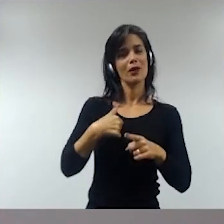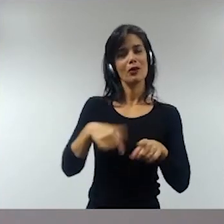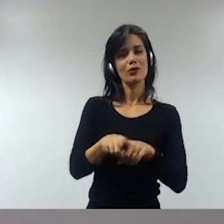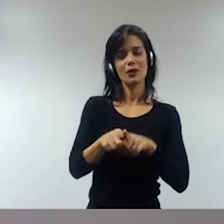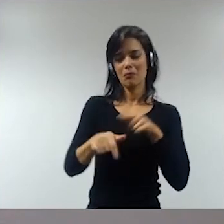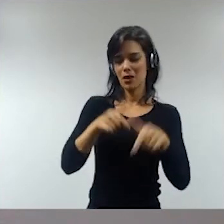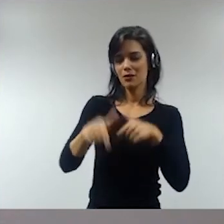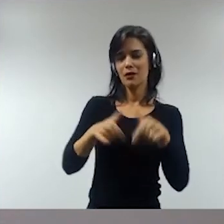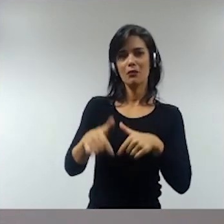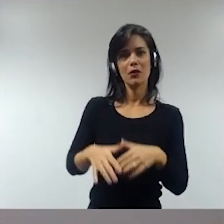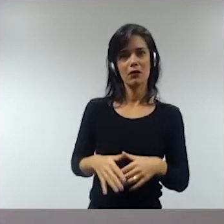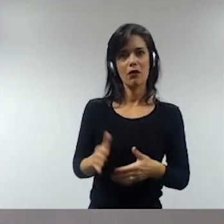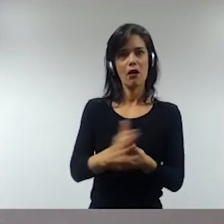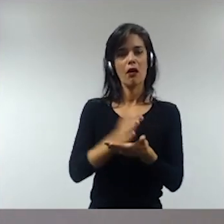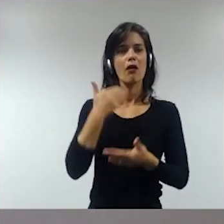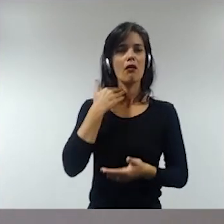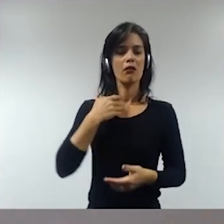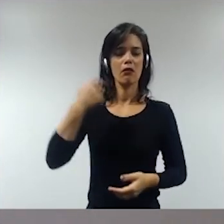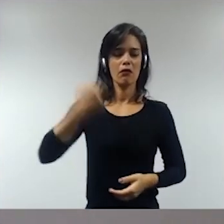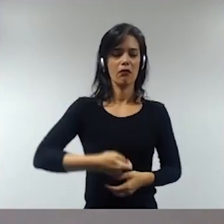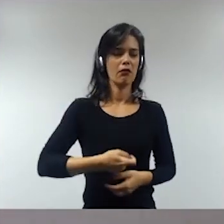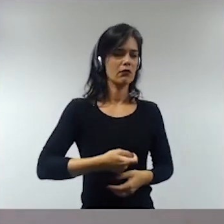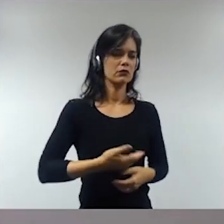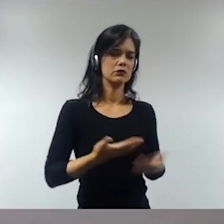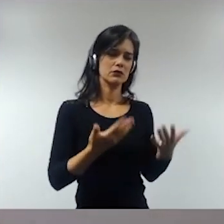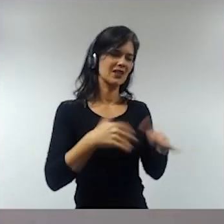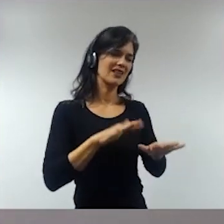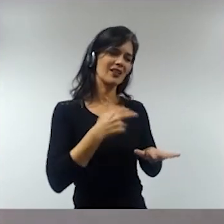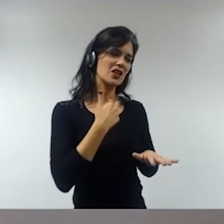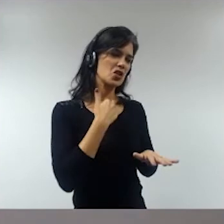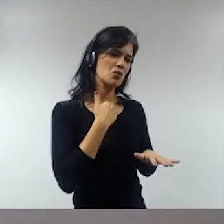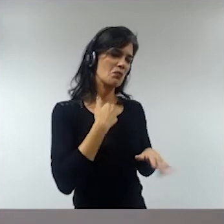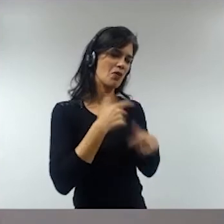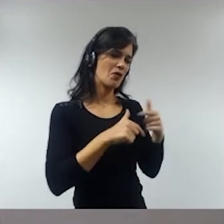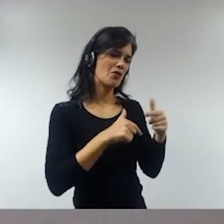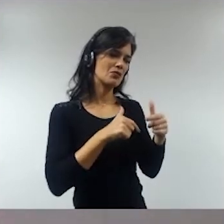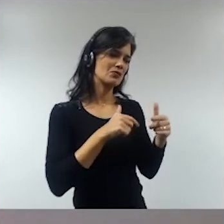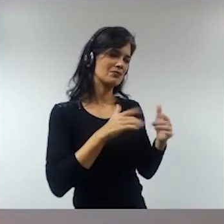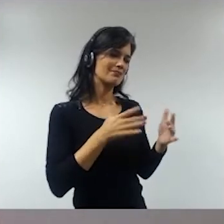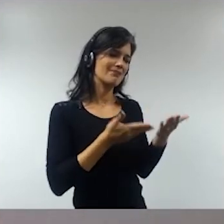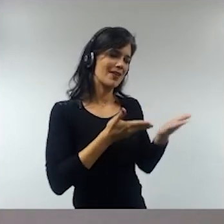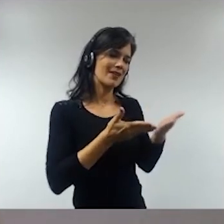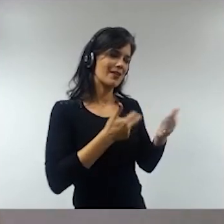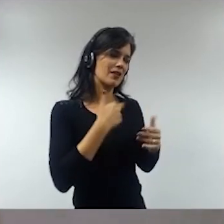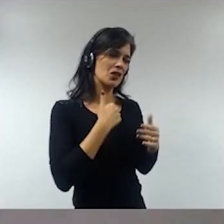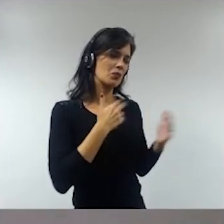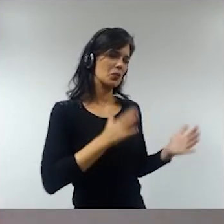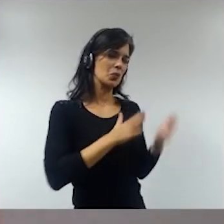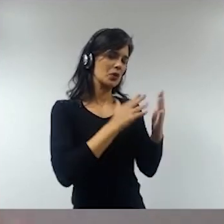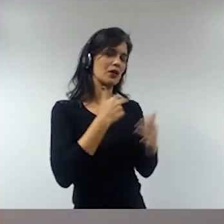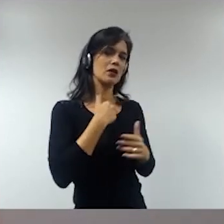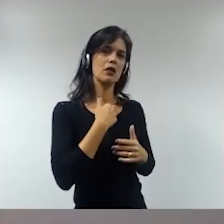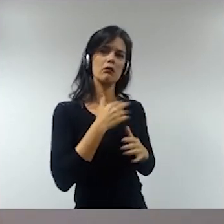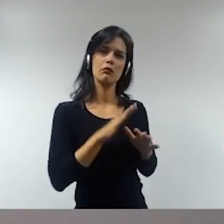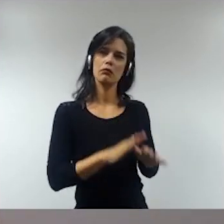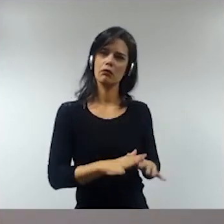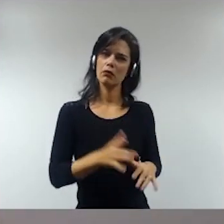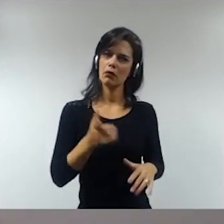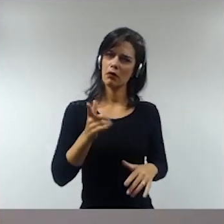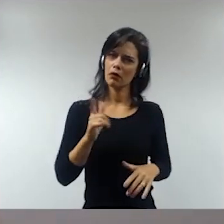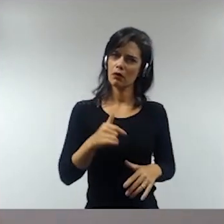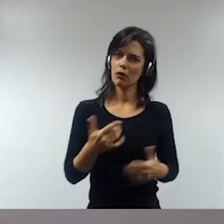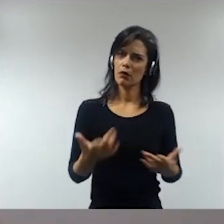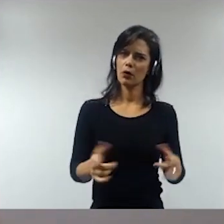nos receber, não é uma recusa só à advocacia, é uma lesão grave a preceitos